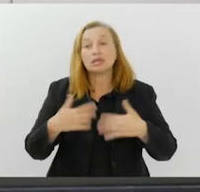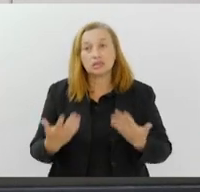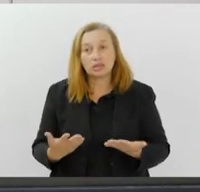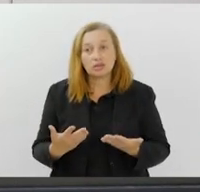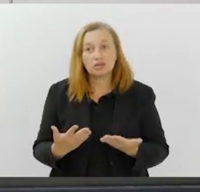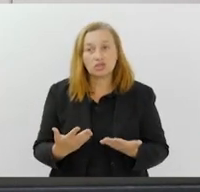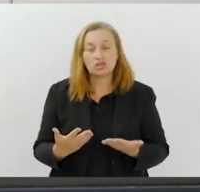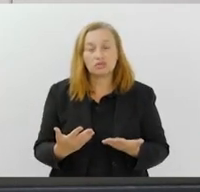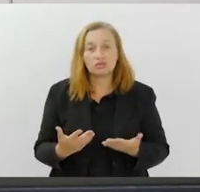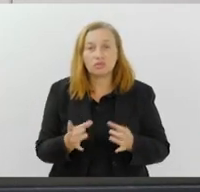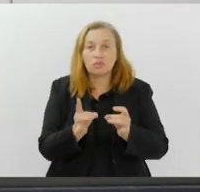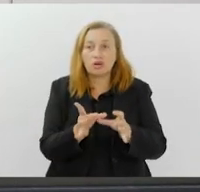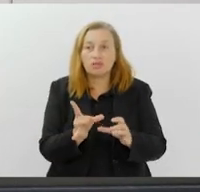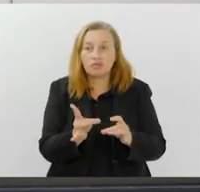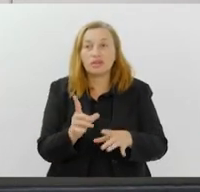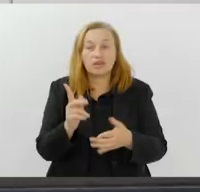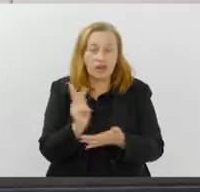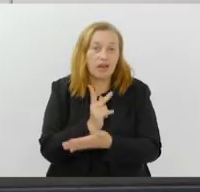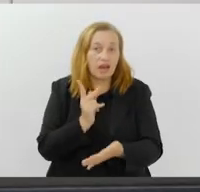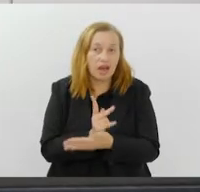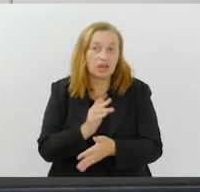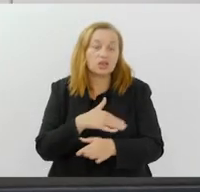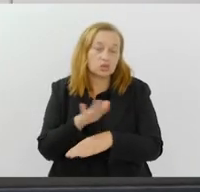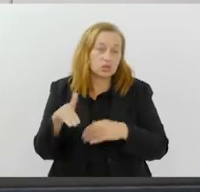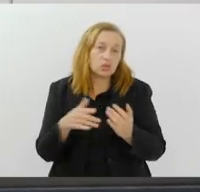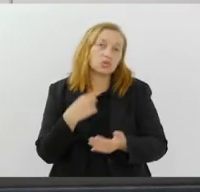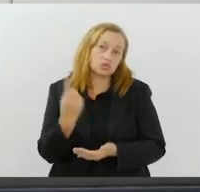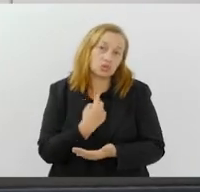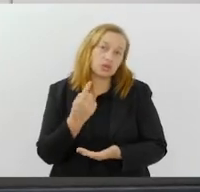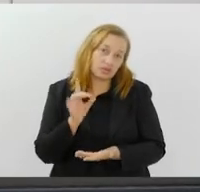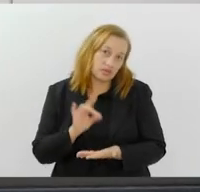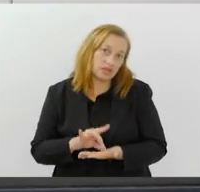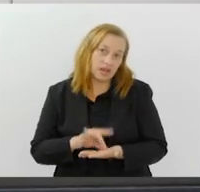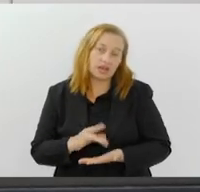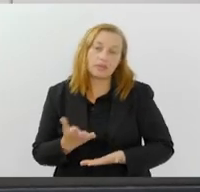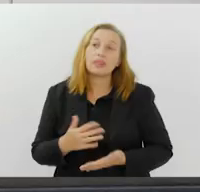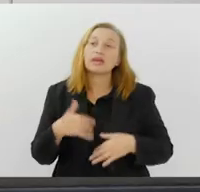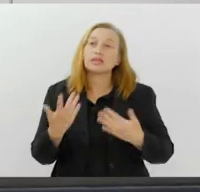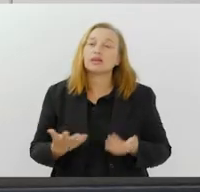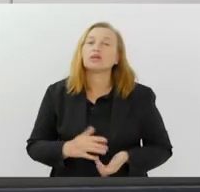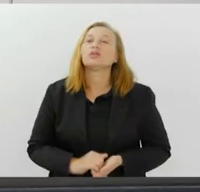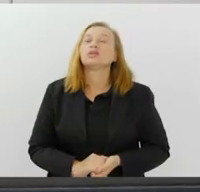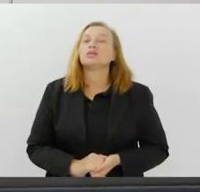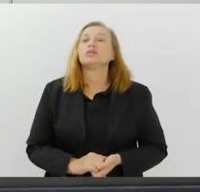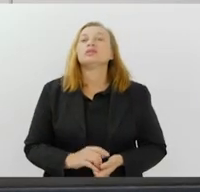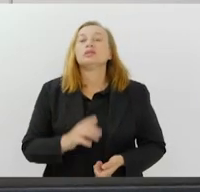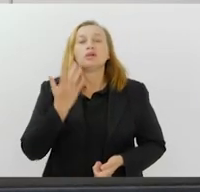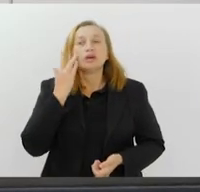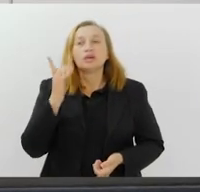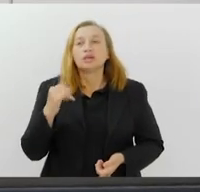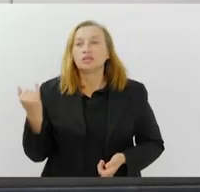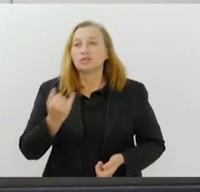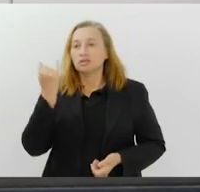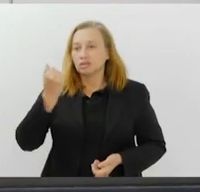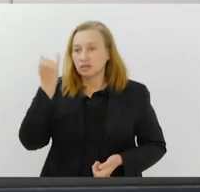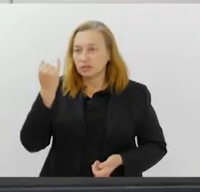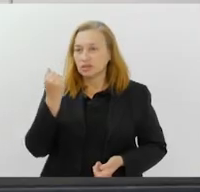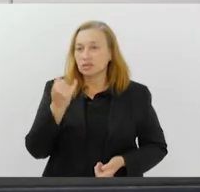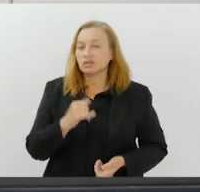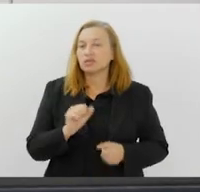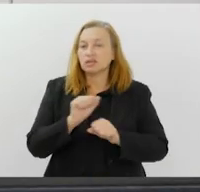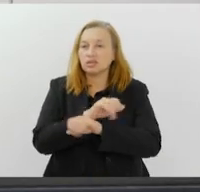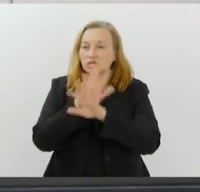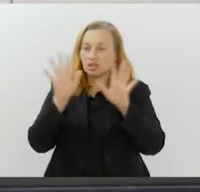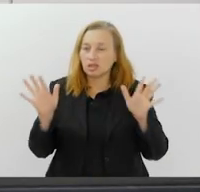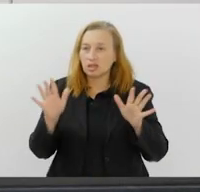uma mercadoria essa que é verdade nós todos viramos mercadorias Então eu acho que é importante Deixar claro